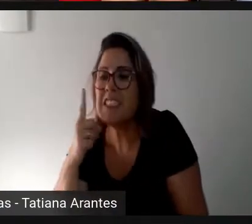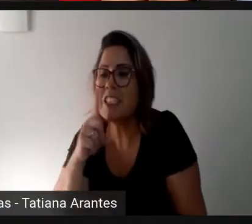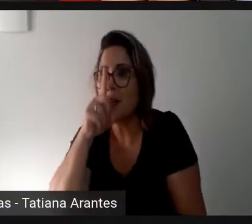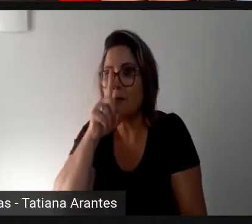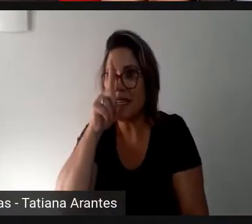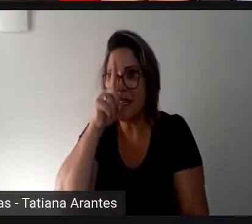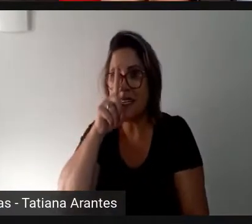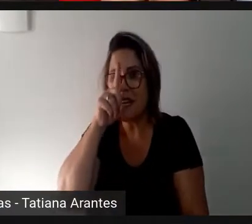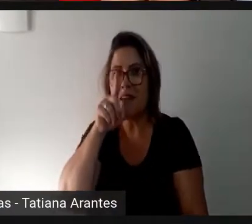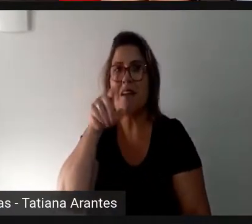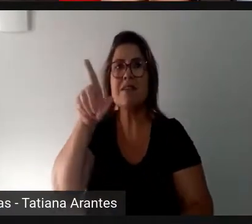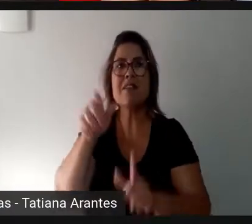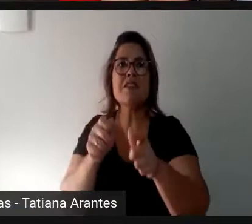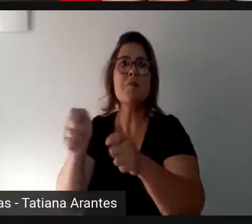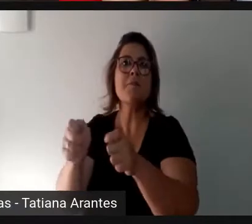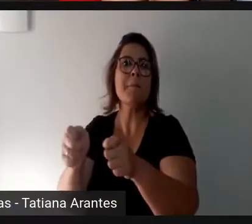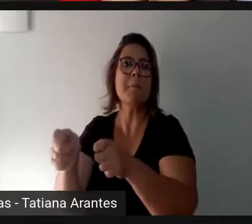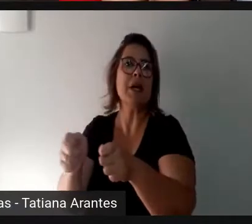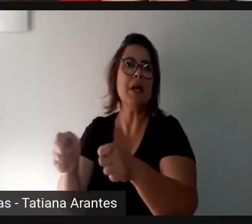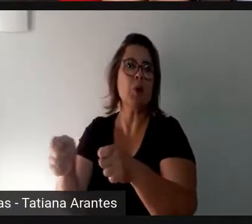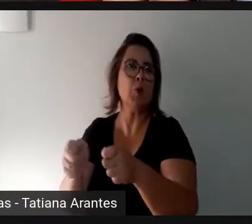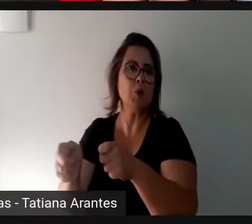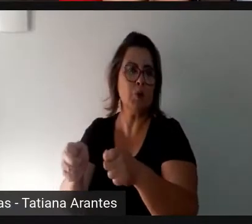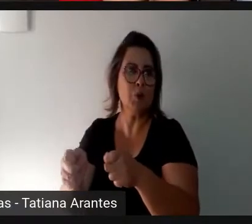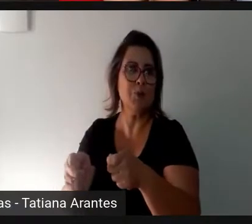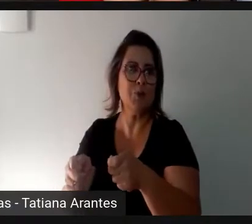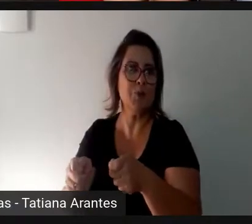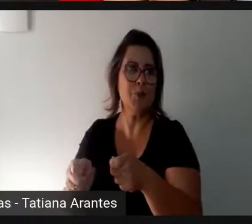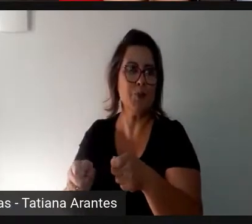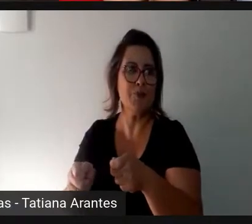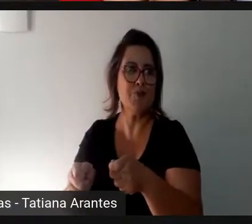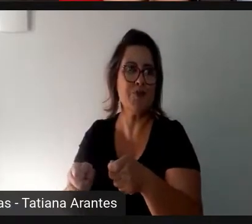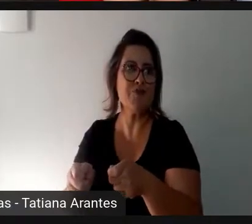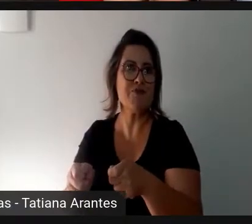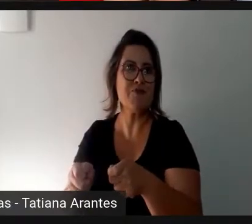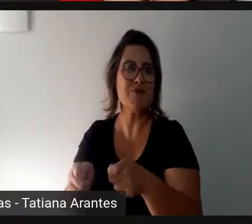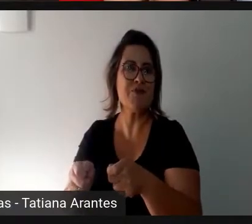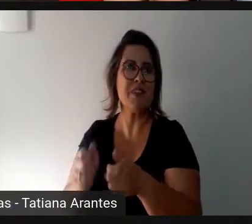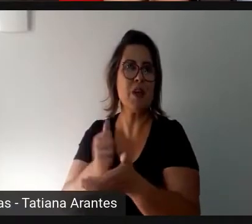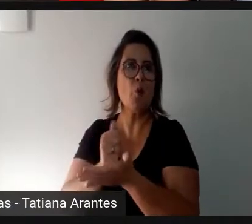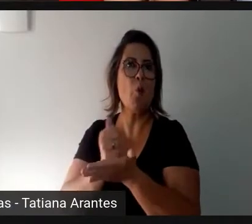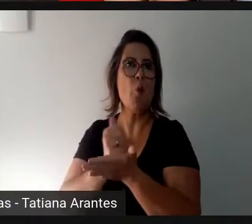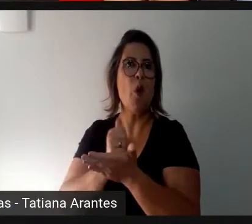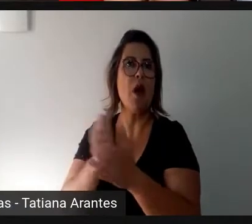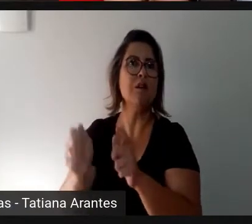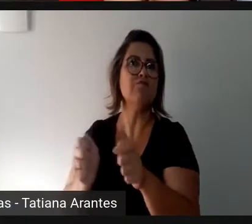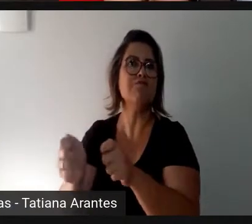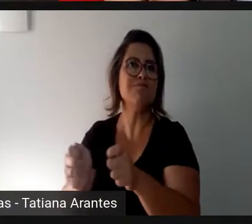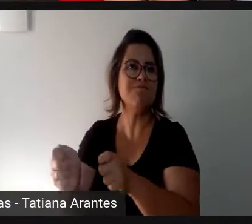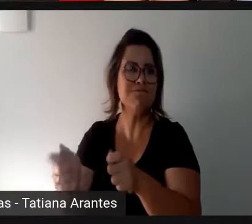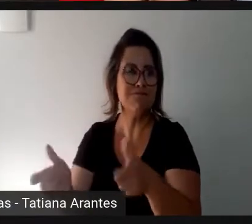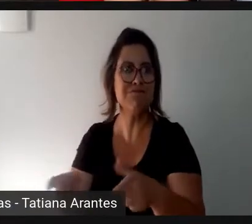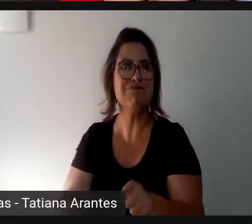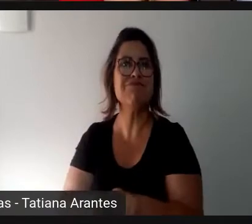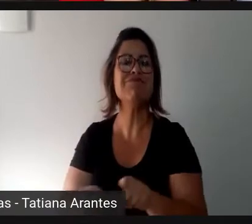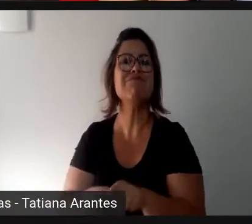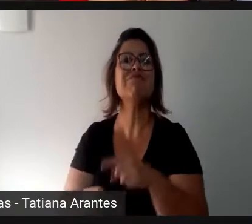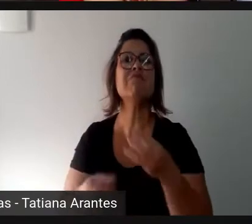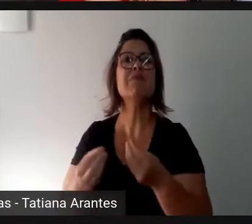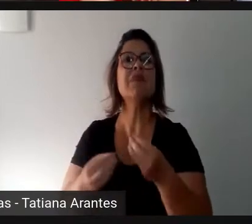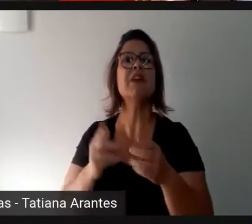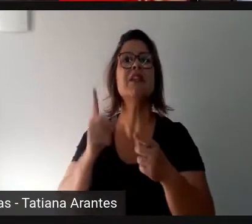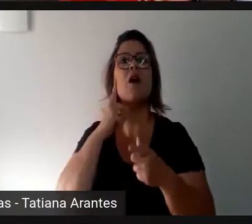controle. E mais, qual aquele resultado que o prefeito do seu município ou o presidente do seu